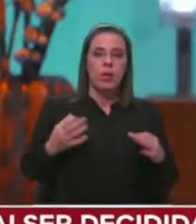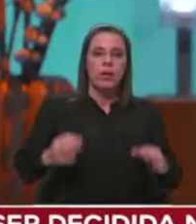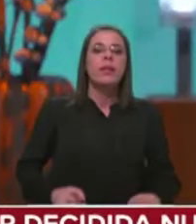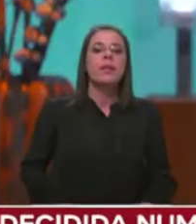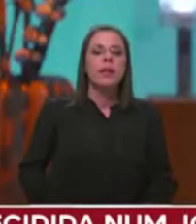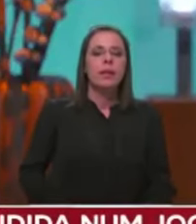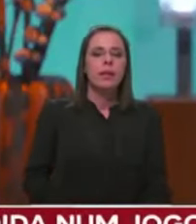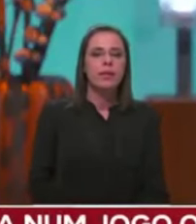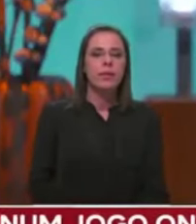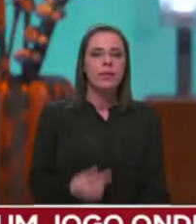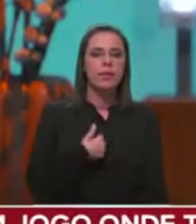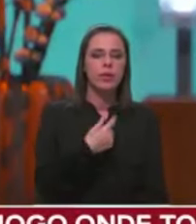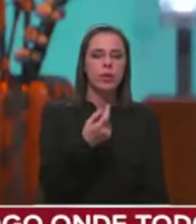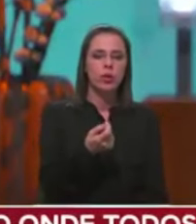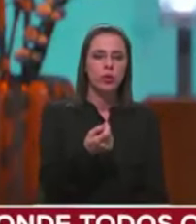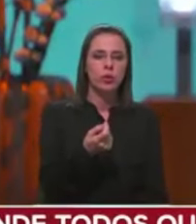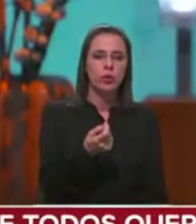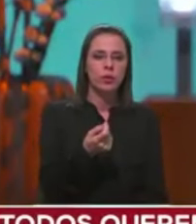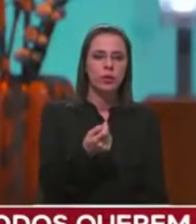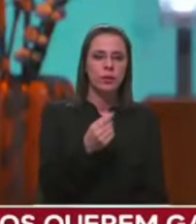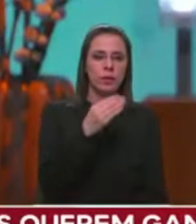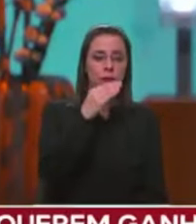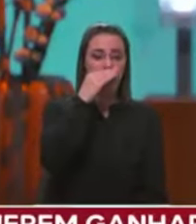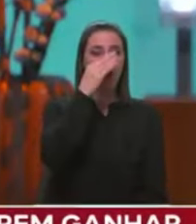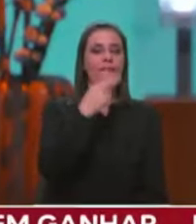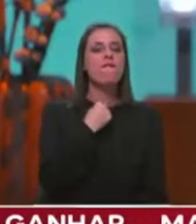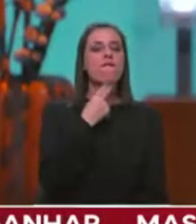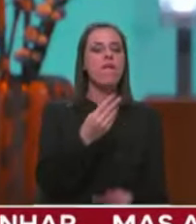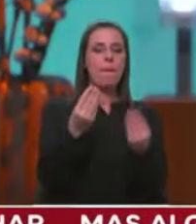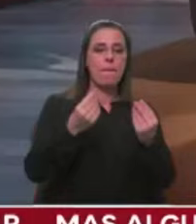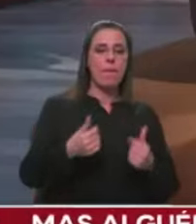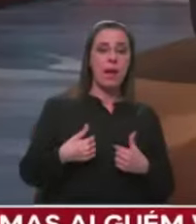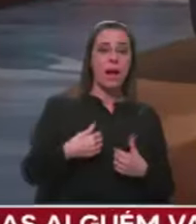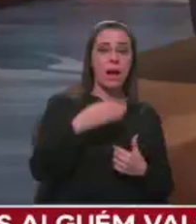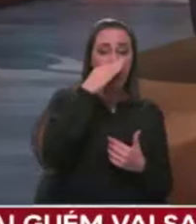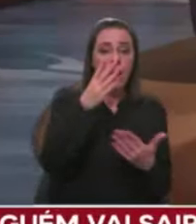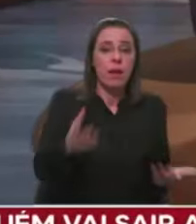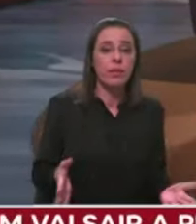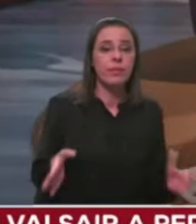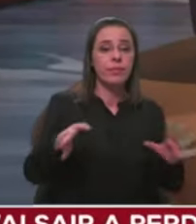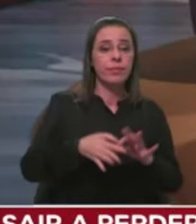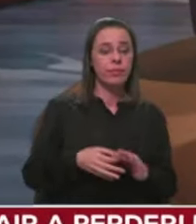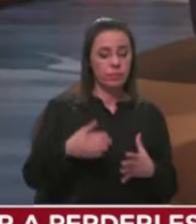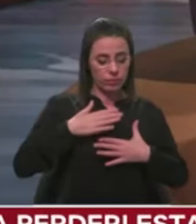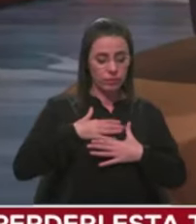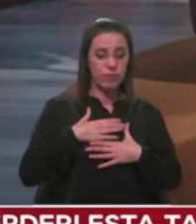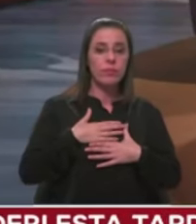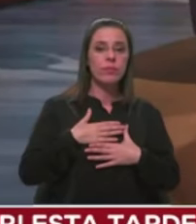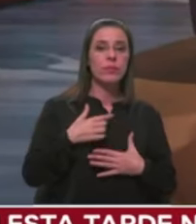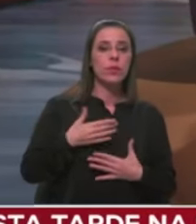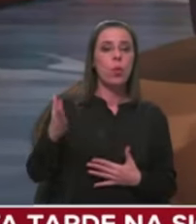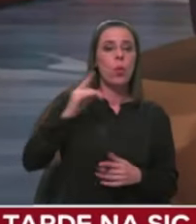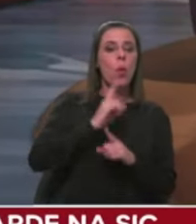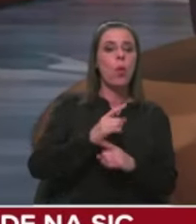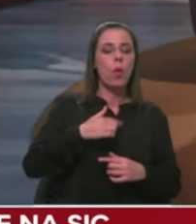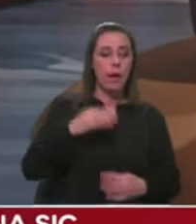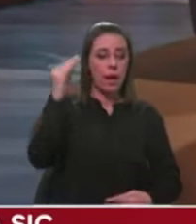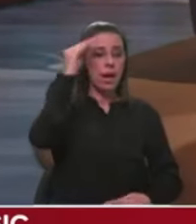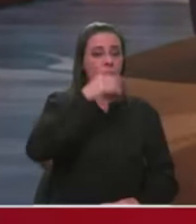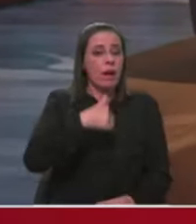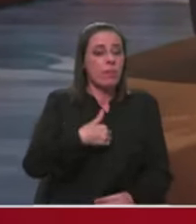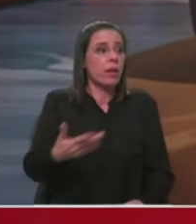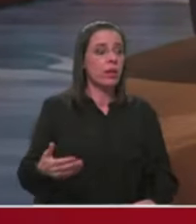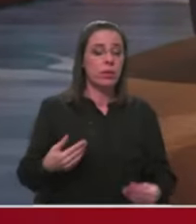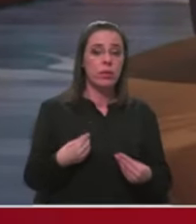completamente e que tenho um bocadinho de arrogância no meu tom de voz e na minha maneira de estar. Mas isso também tem tudo a ver um bocadinho de onde eu venho. Eu, na minha terra,